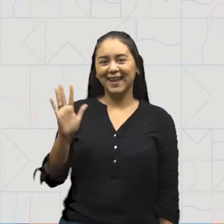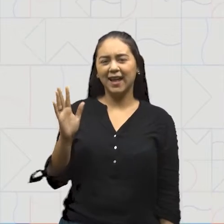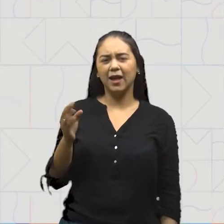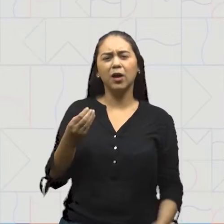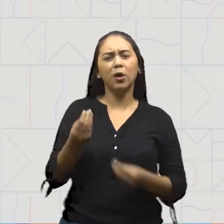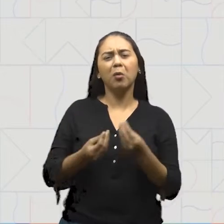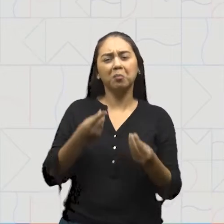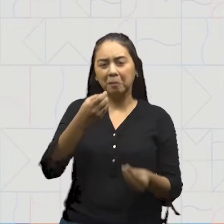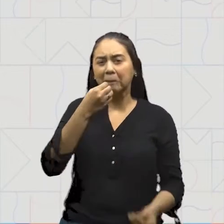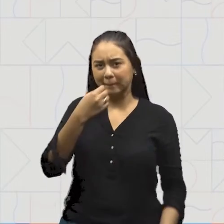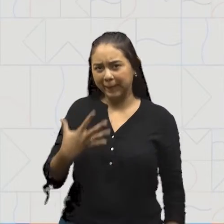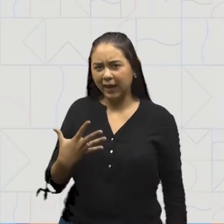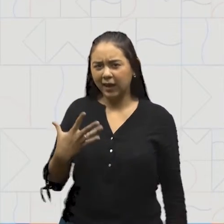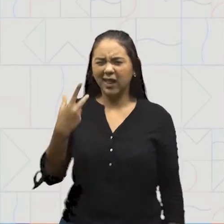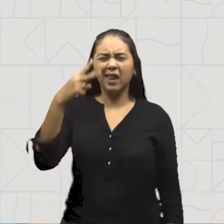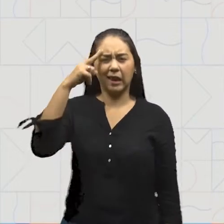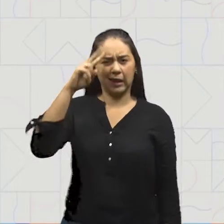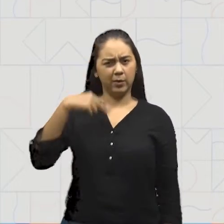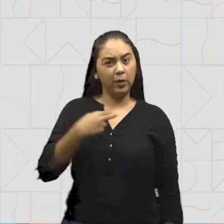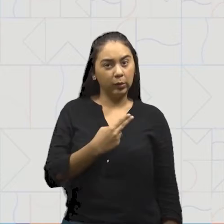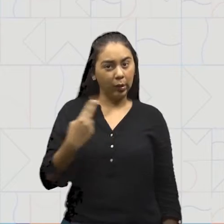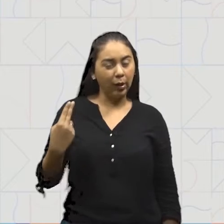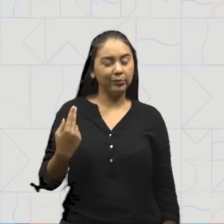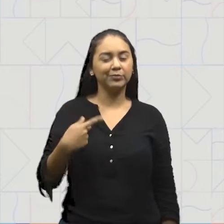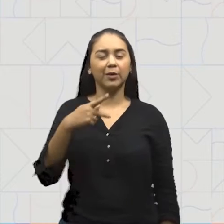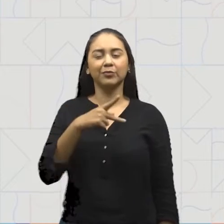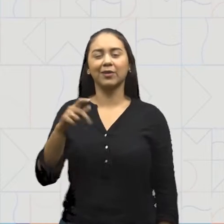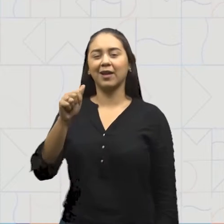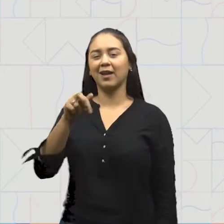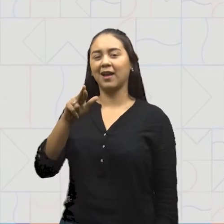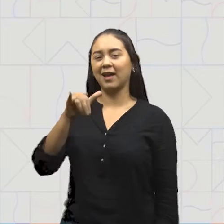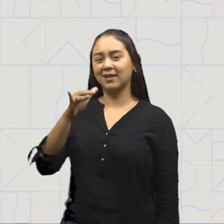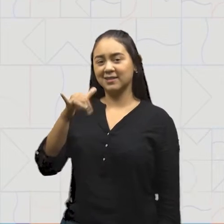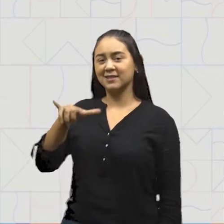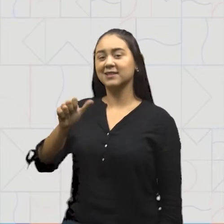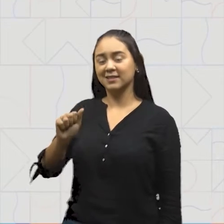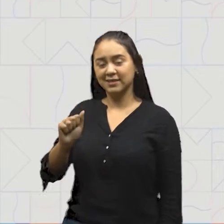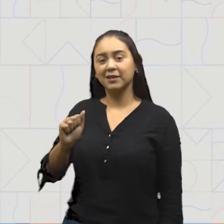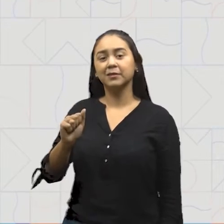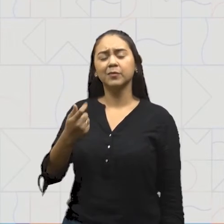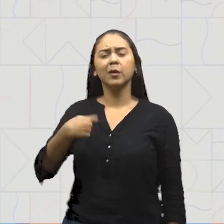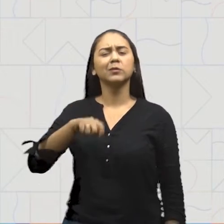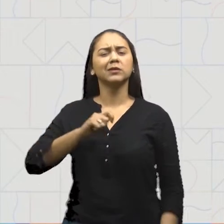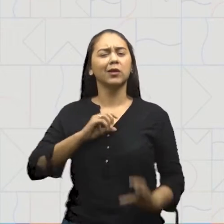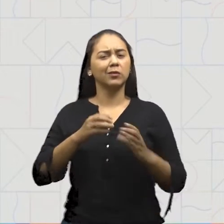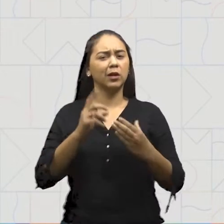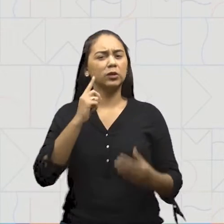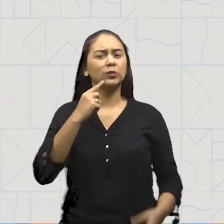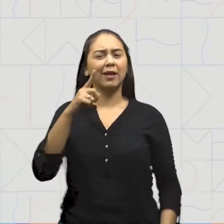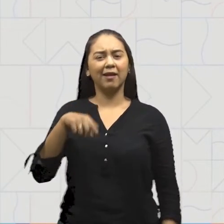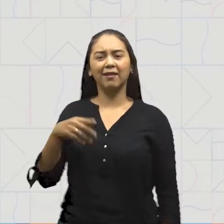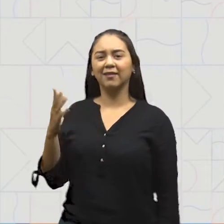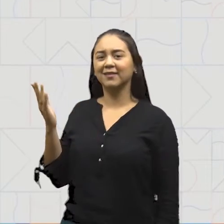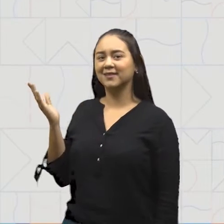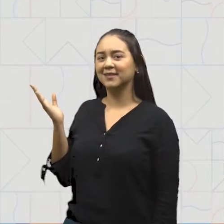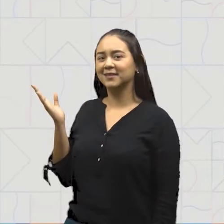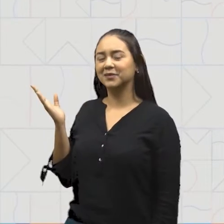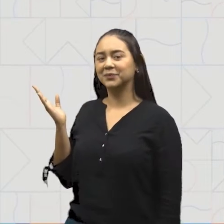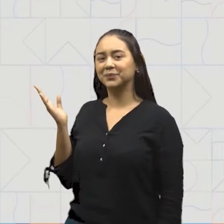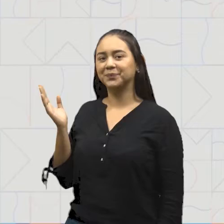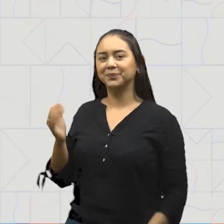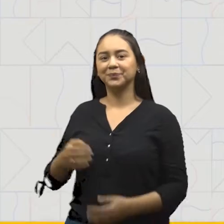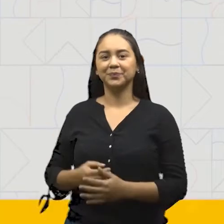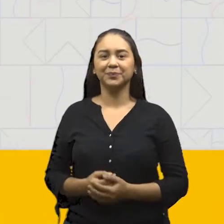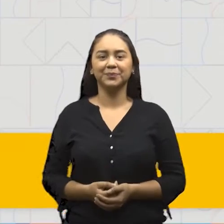Olá, como você está? Lembra o meu nome? Sou a professora Arícia Gisele. O meu sinal na comunidade surda